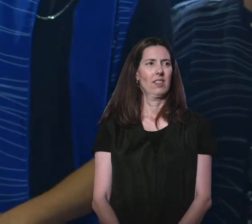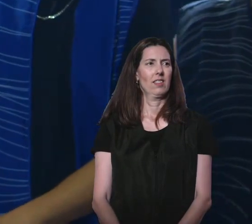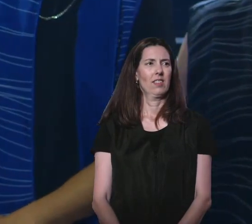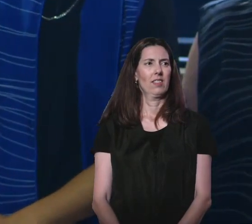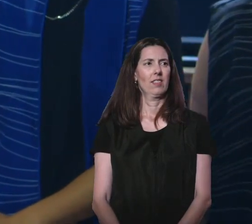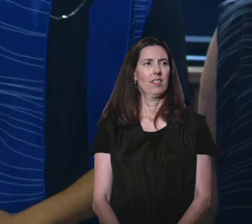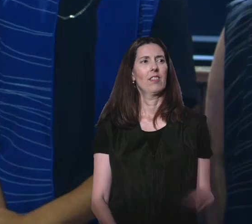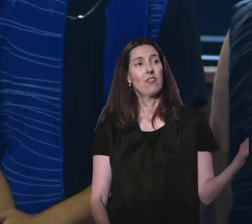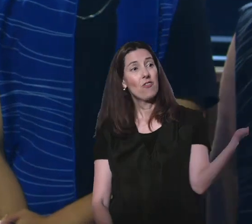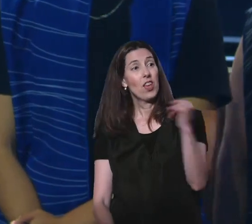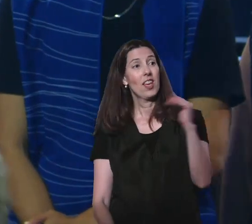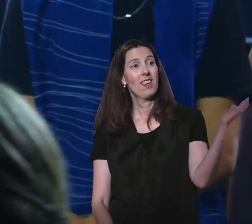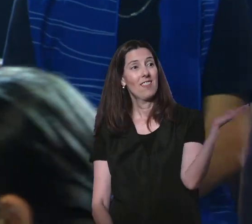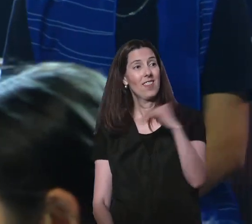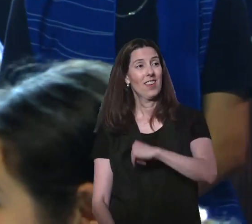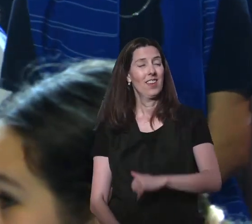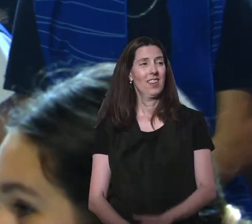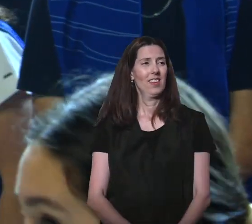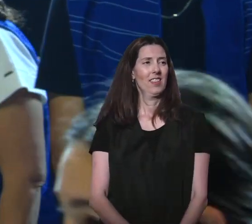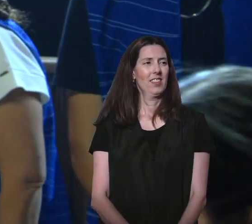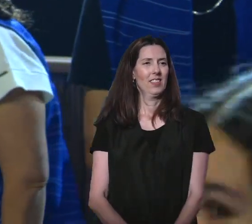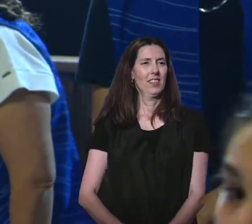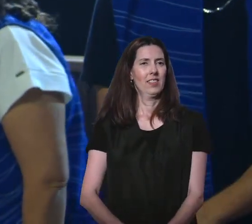Venha, pode vir aqui pertinho de mim.